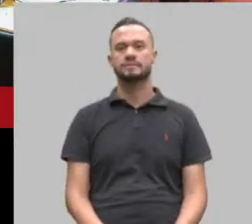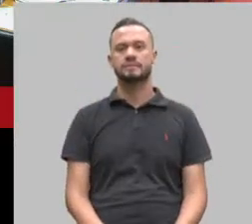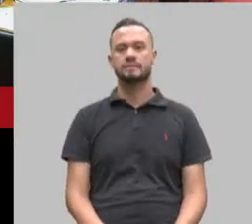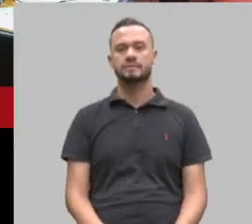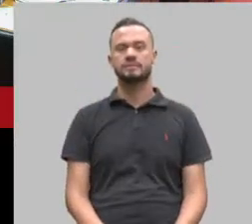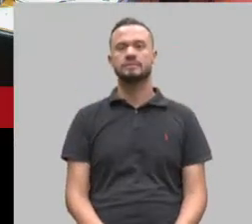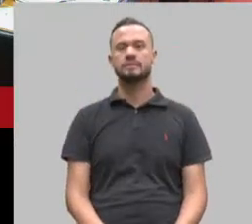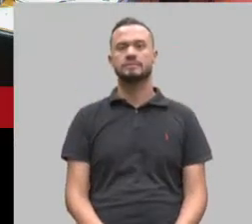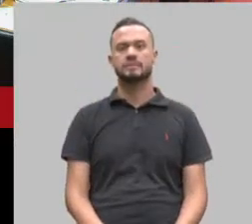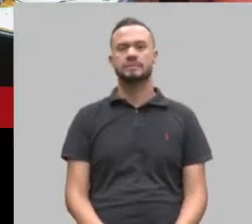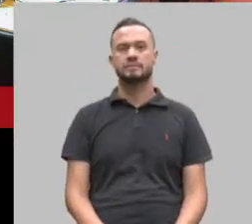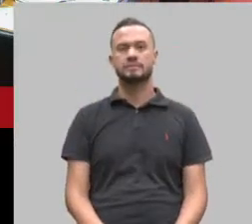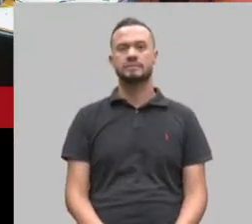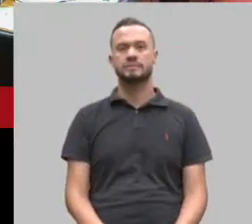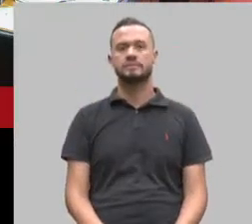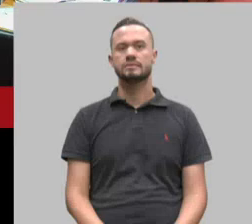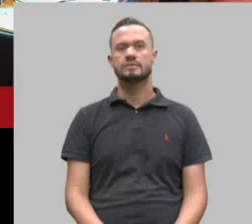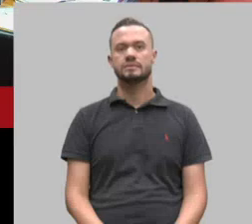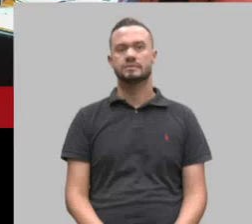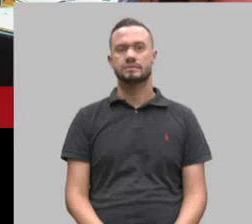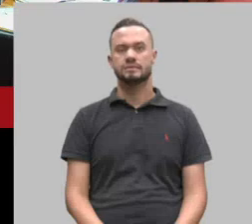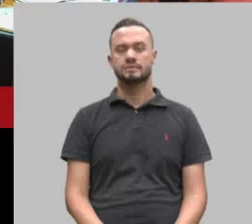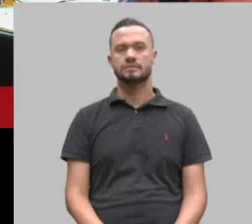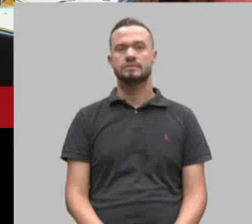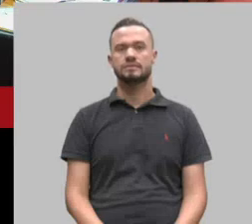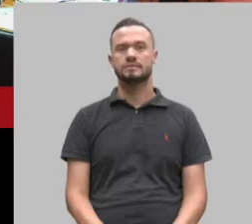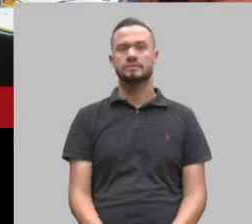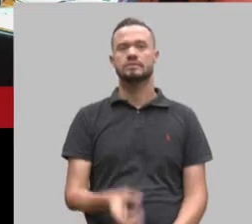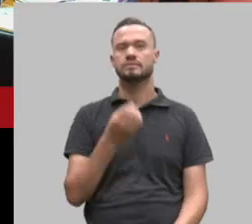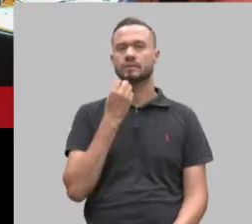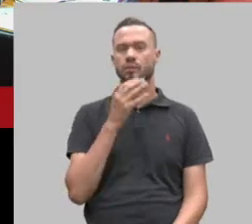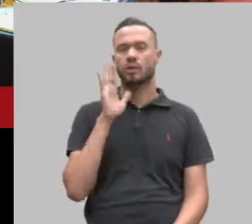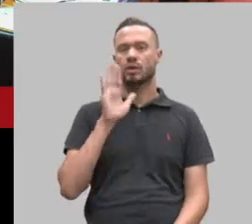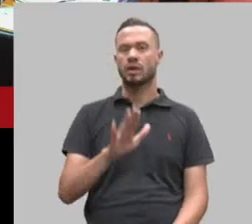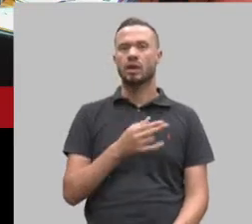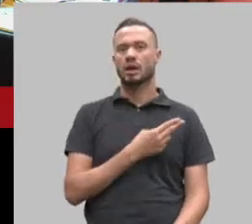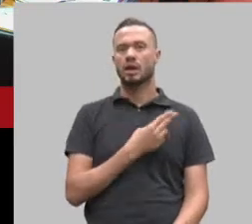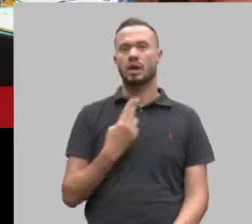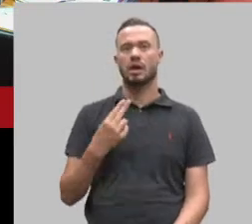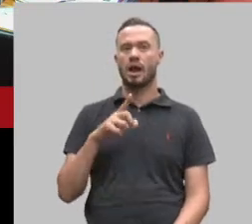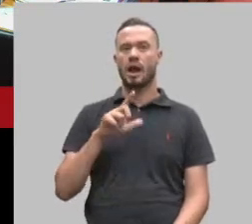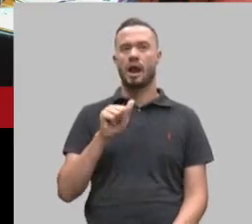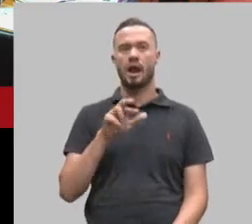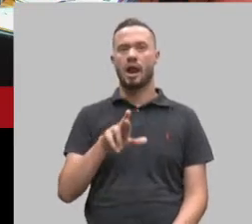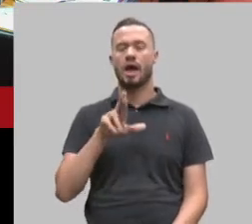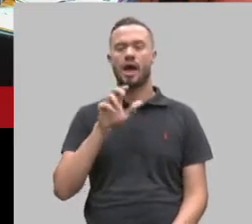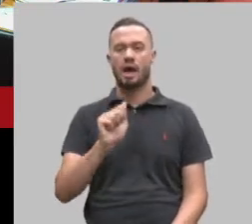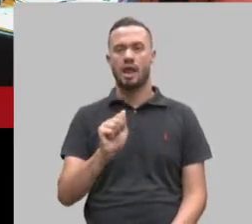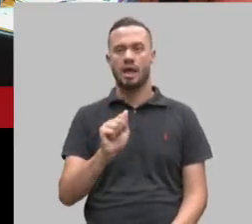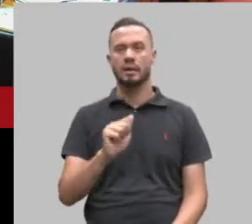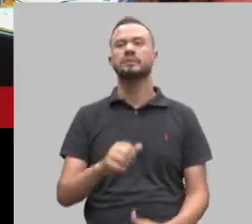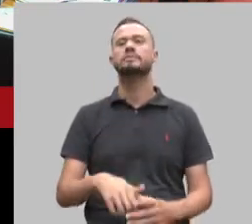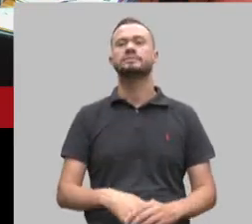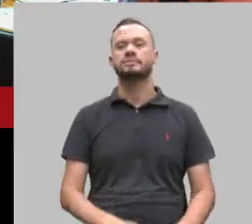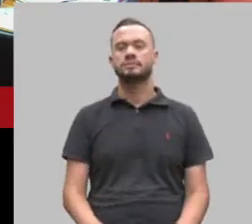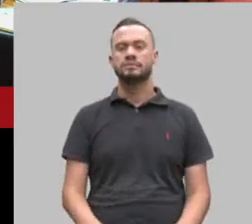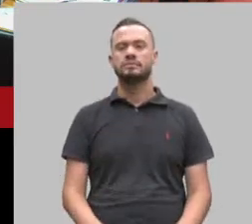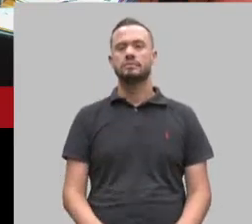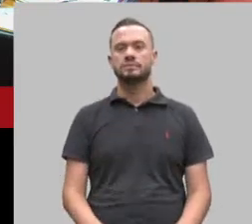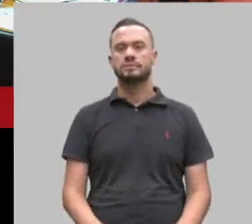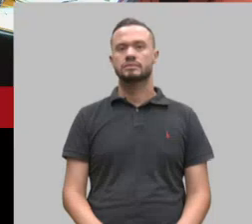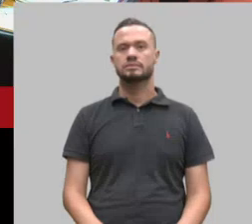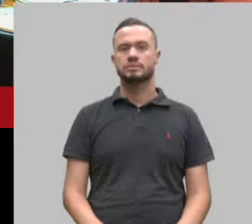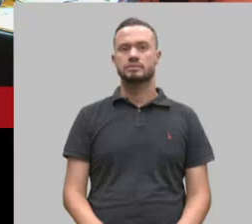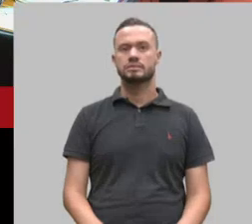obrigado Tá e boa tarde meu nome é Lara carias eu sou de cataguas Zona da Mata um e eu já fui bastante